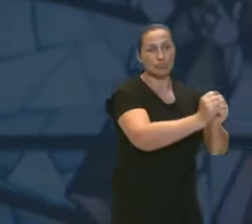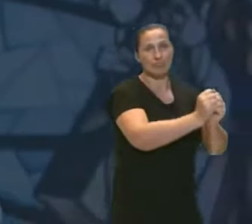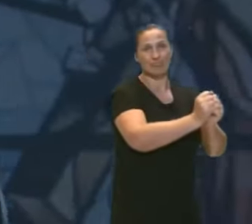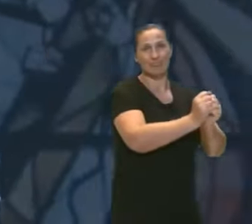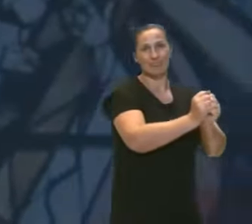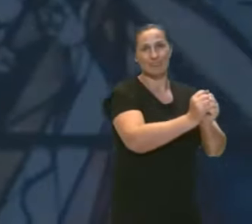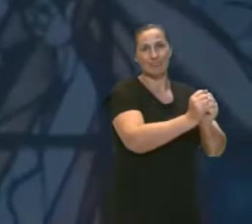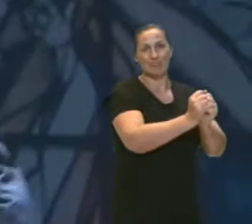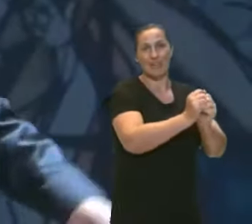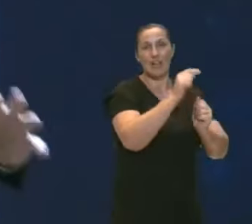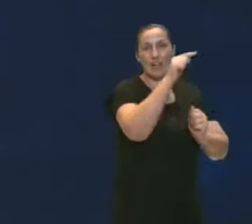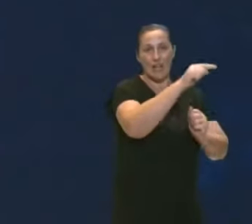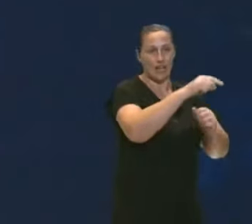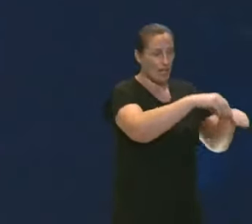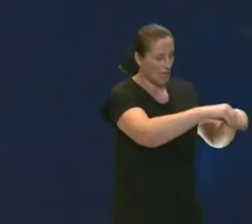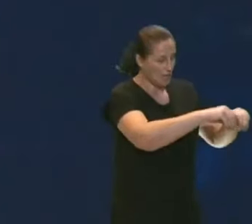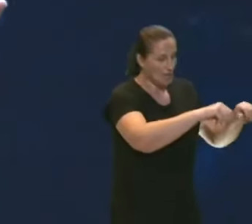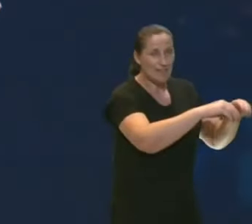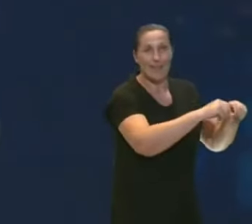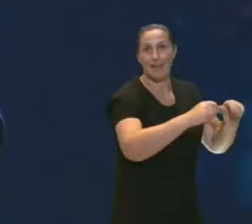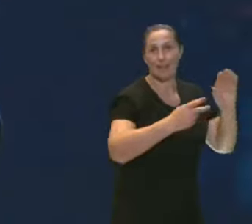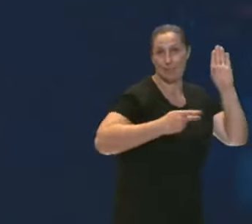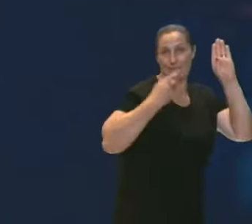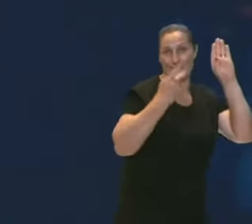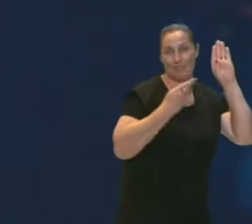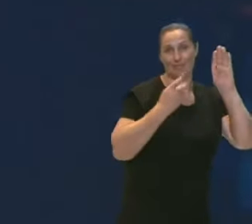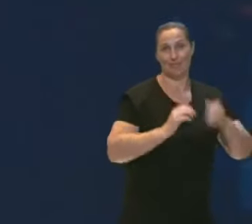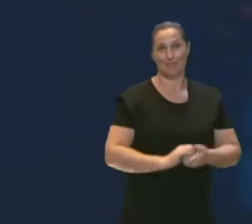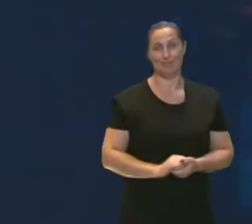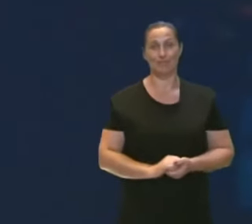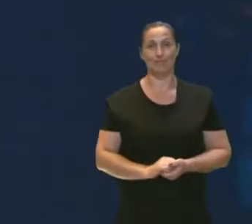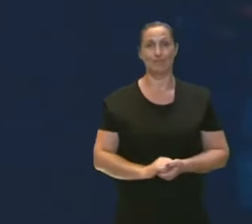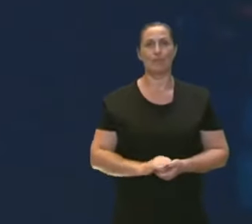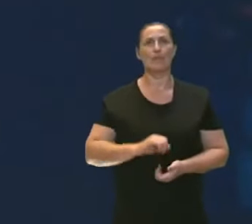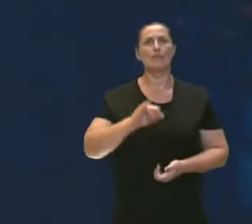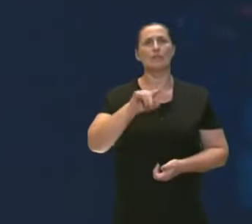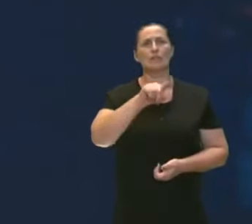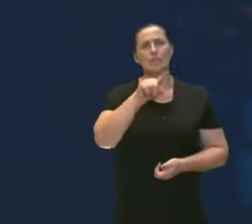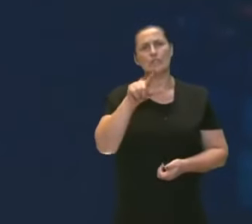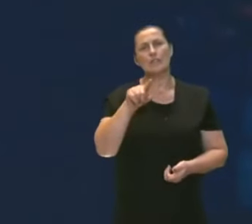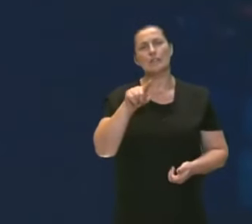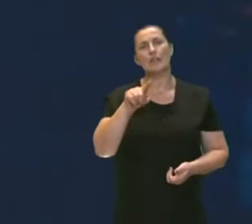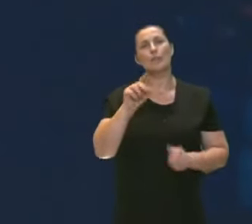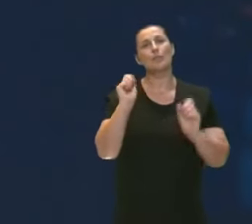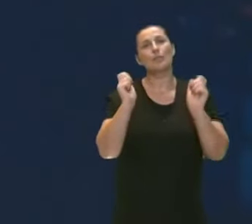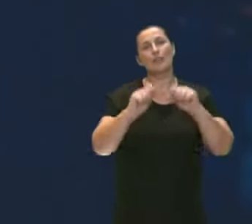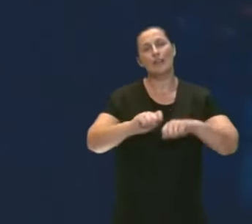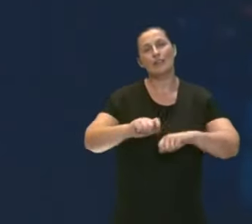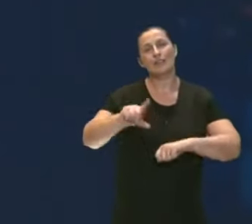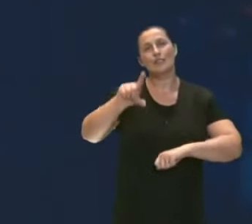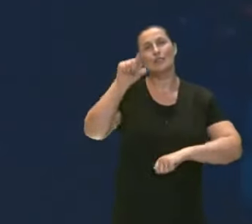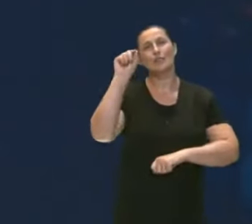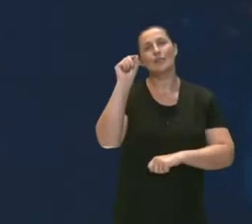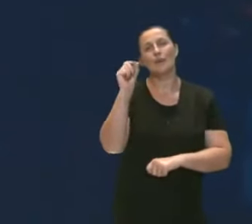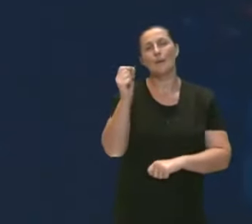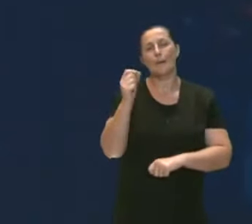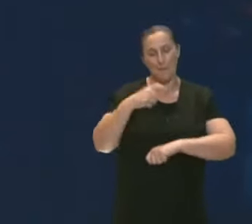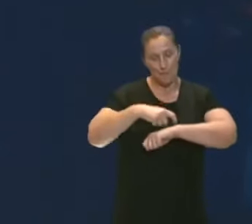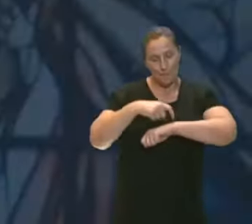Se você pudesse escolher um dos bons momentos da vida de José, para deixar como última